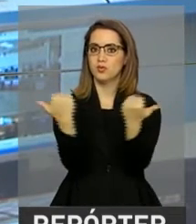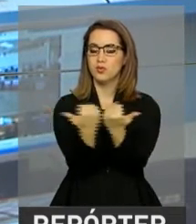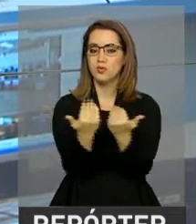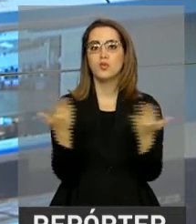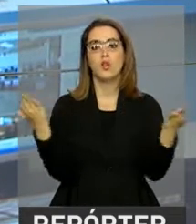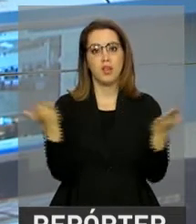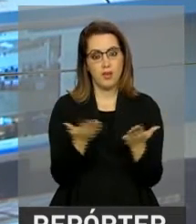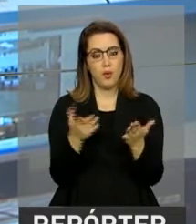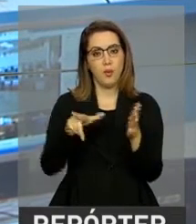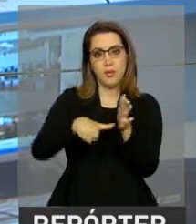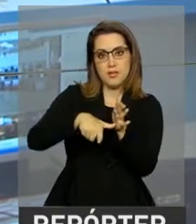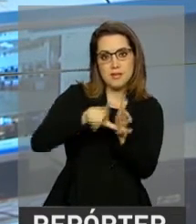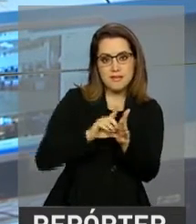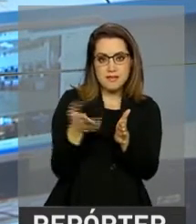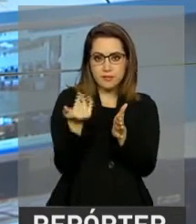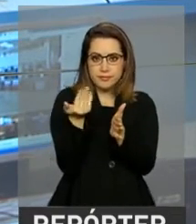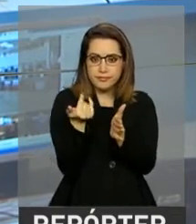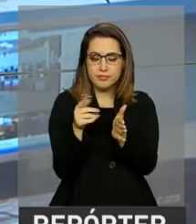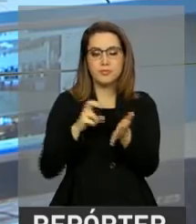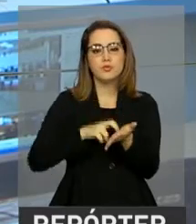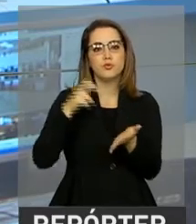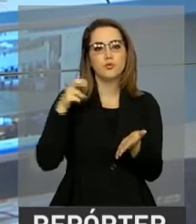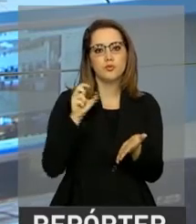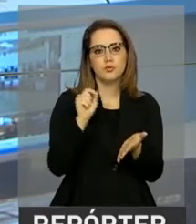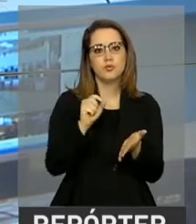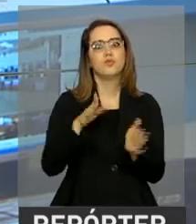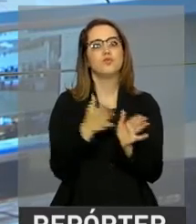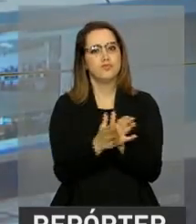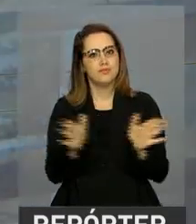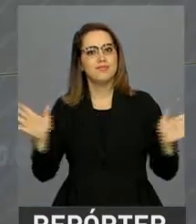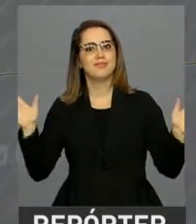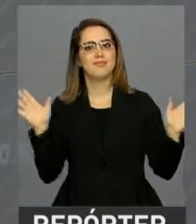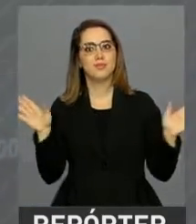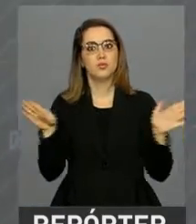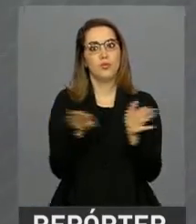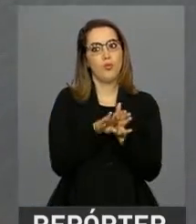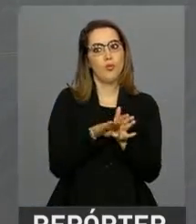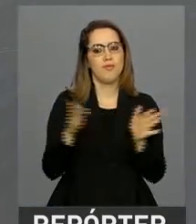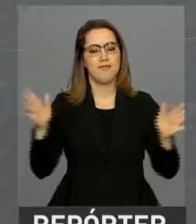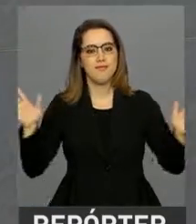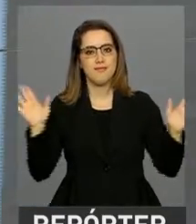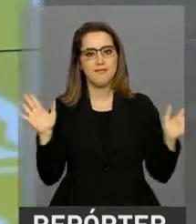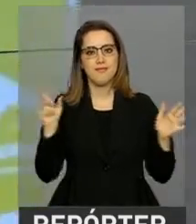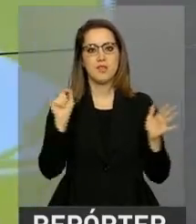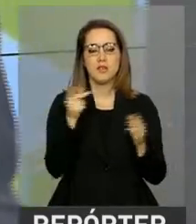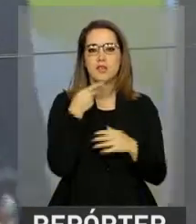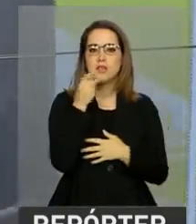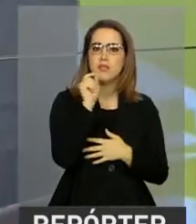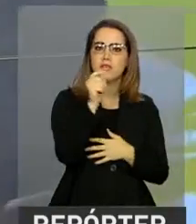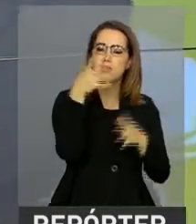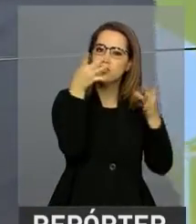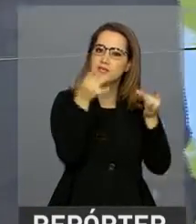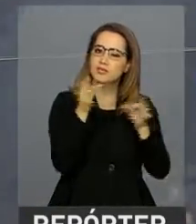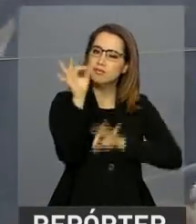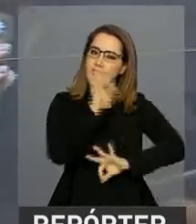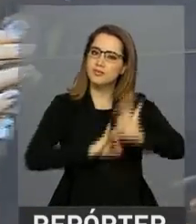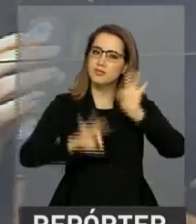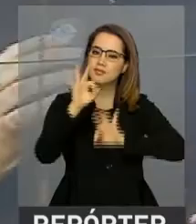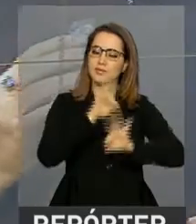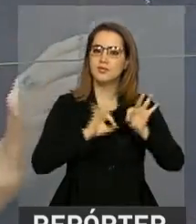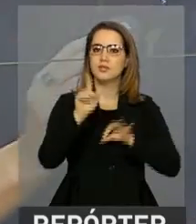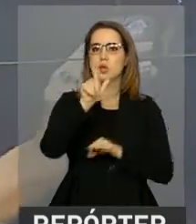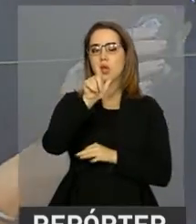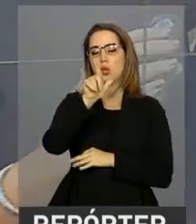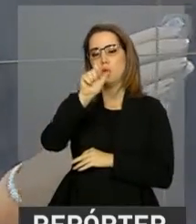agora cedinho, ela deu uma passada pelo Cristo Redentor. E quem fala para a gente sobre os preparativos é Luana Karen. Oi, Luana. Bom